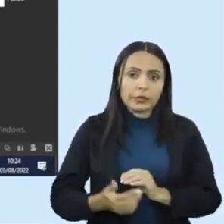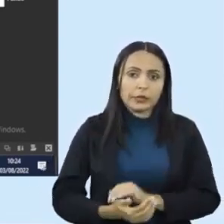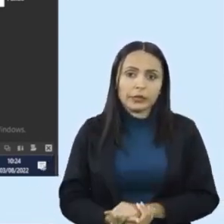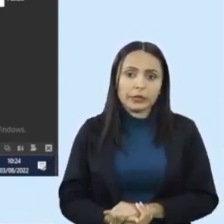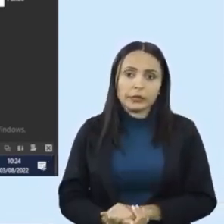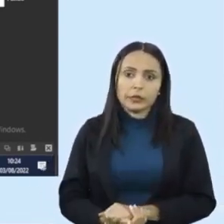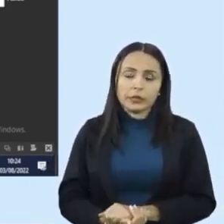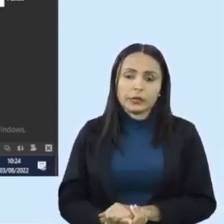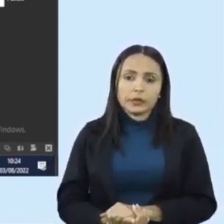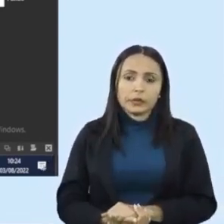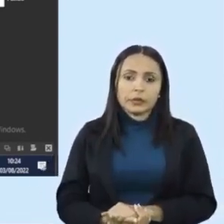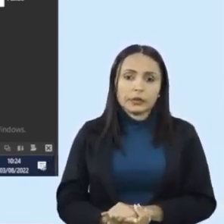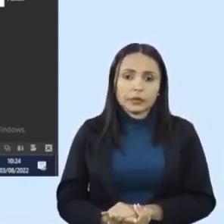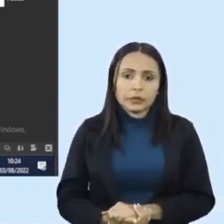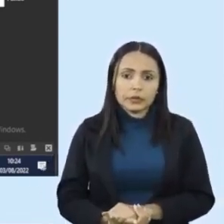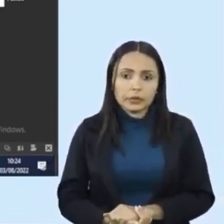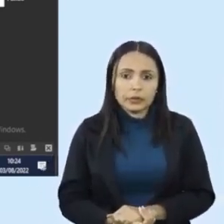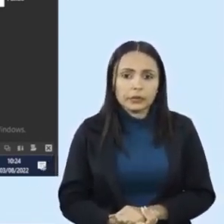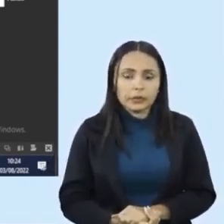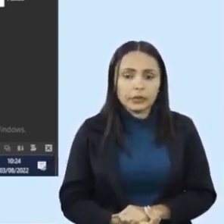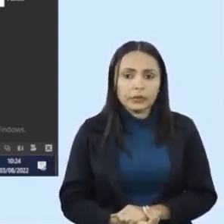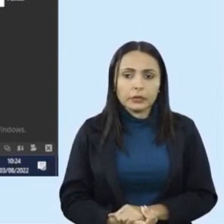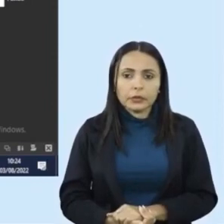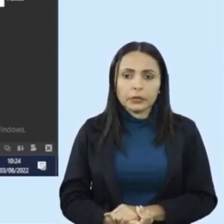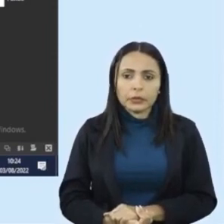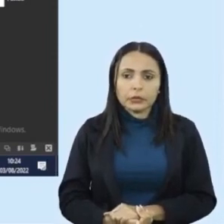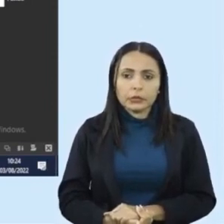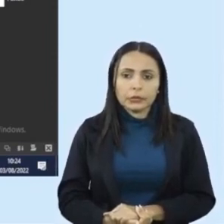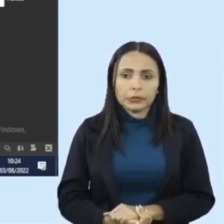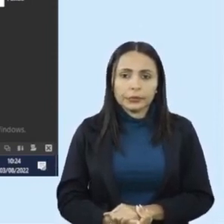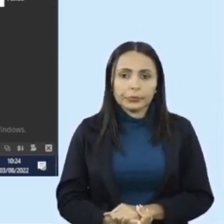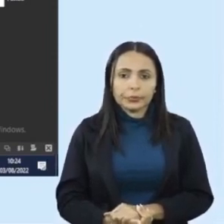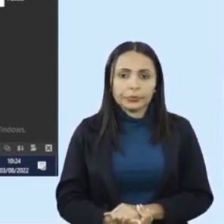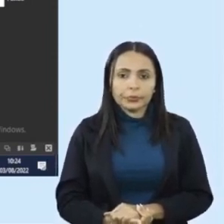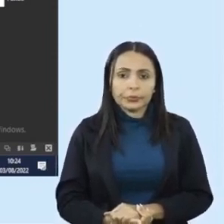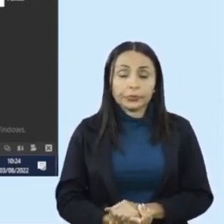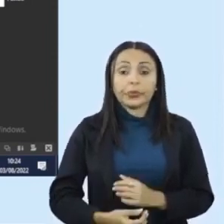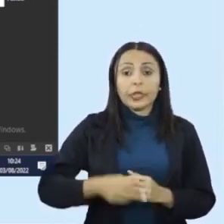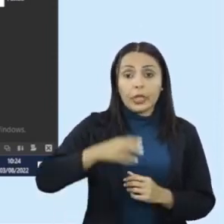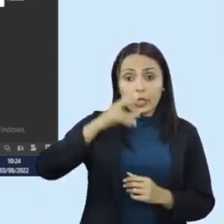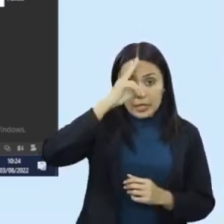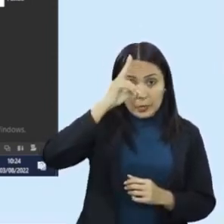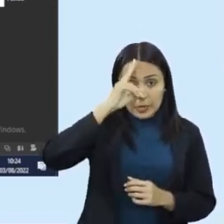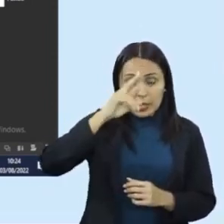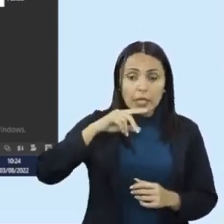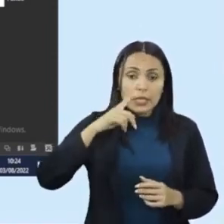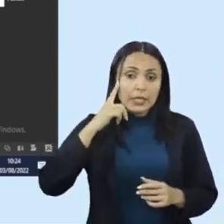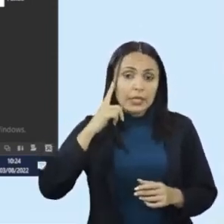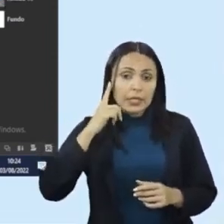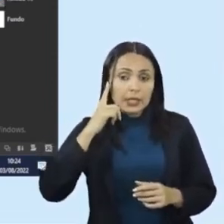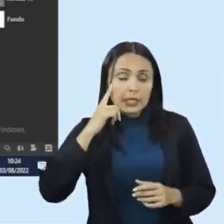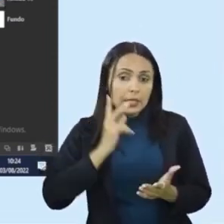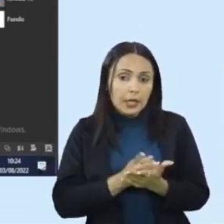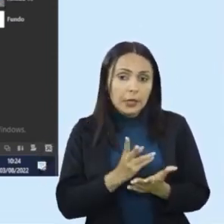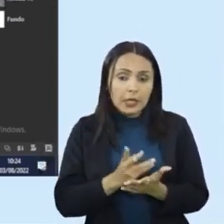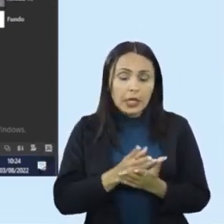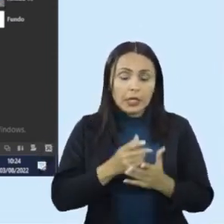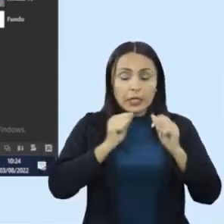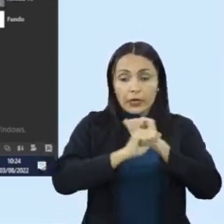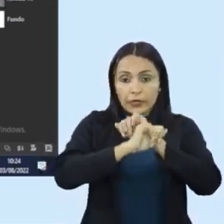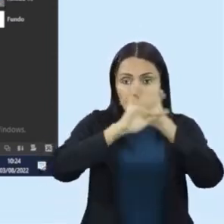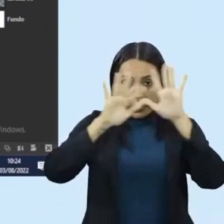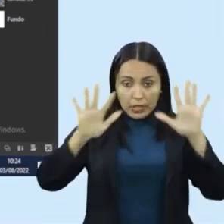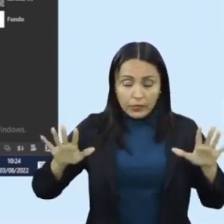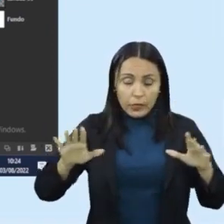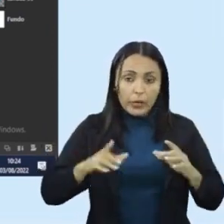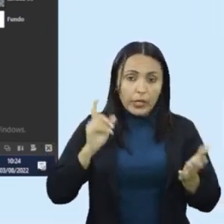são as dimensões, a largura, a altura, preencher sempre com transparência. Lembra sempre de deixar visível e é só clicar em